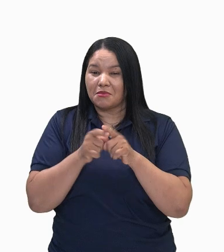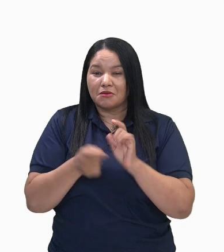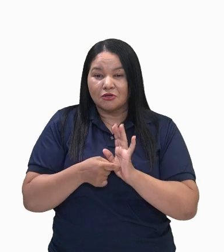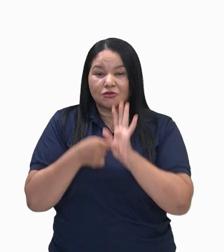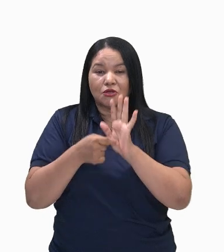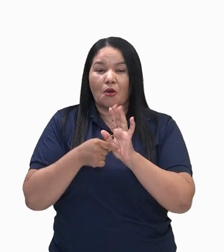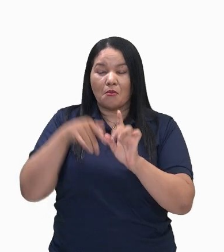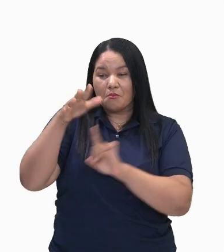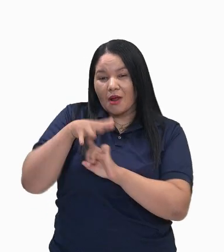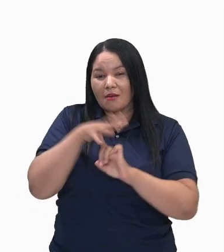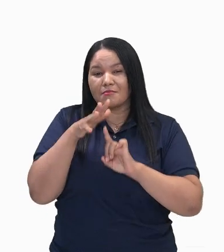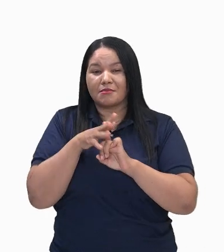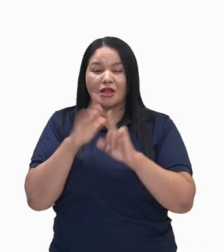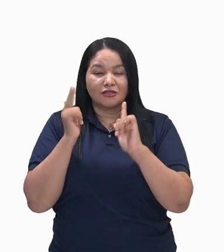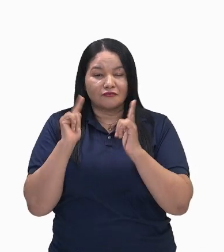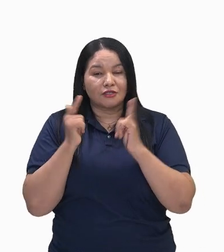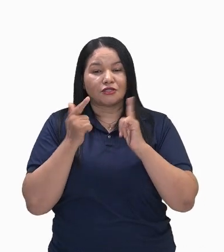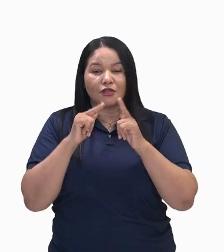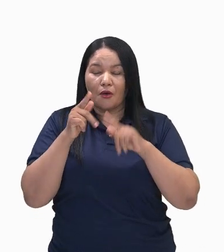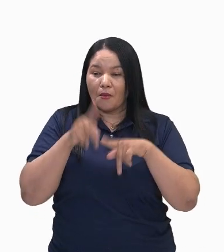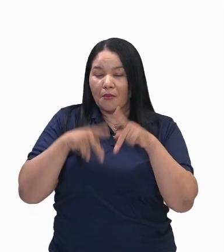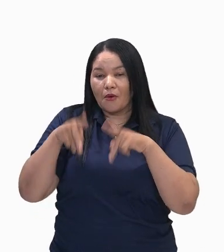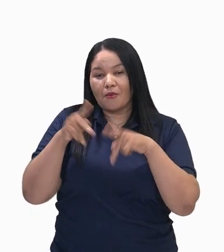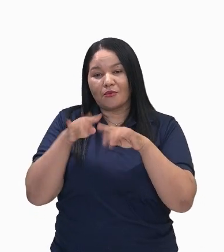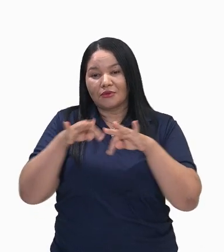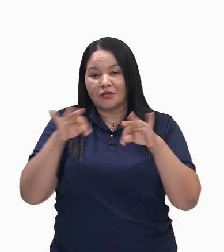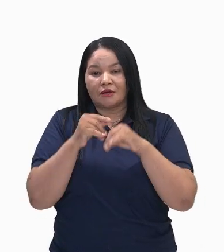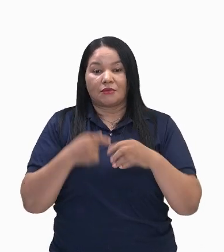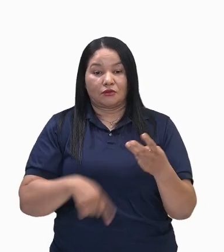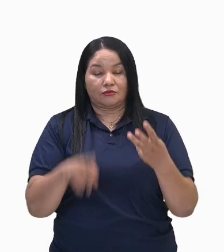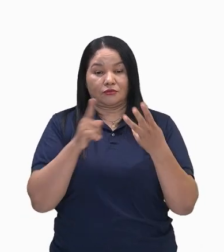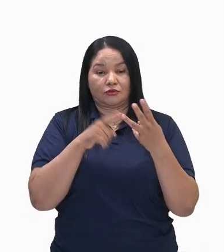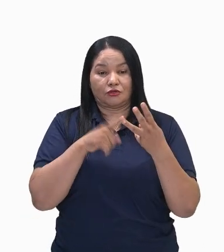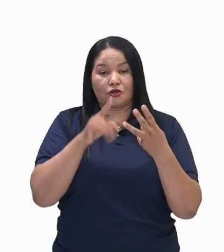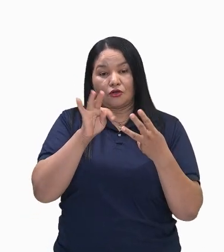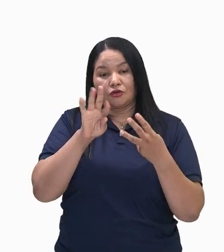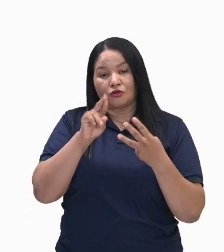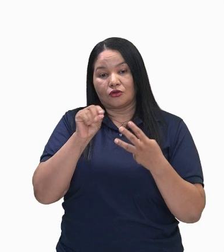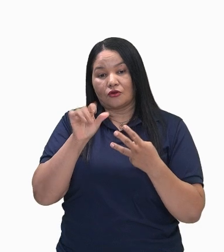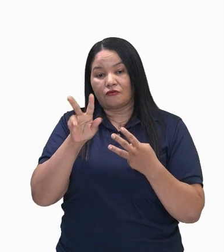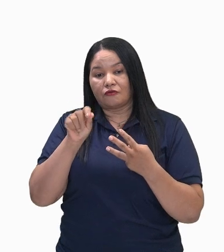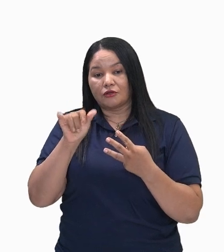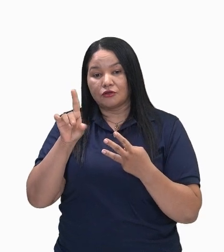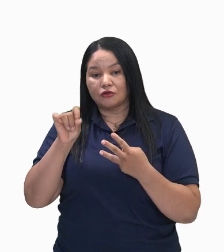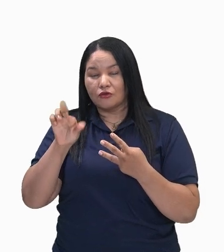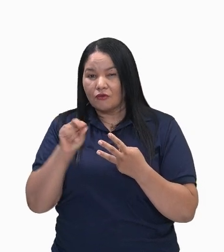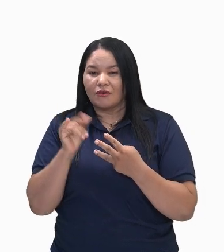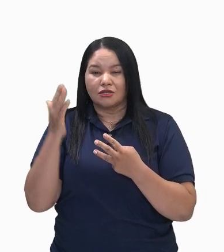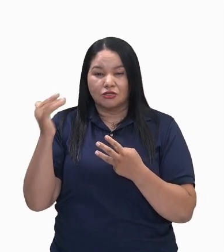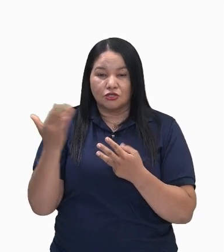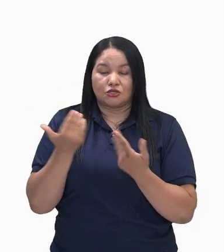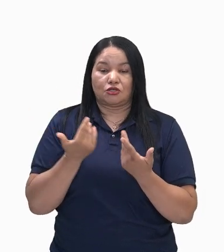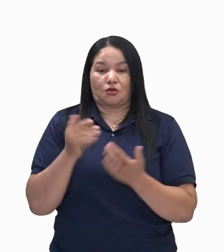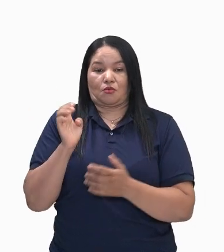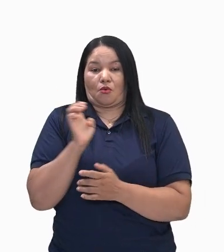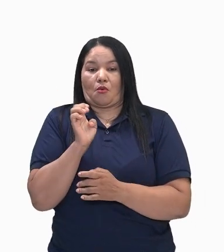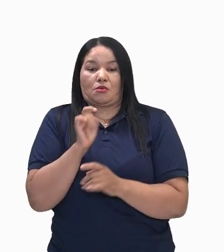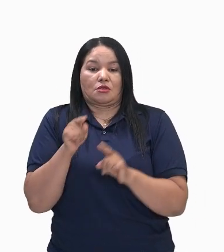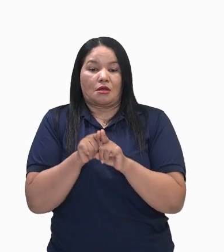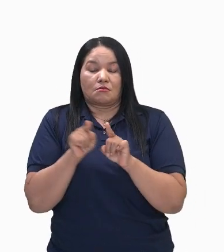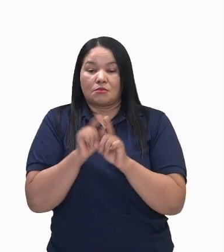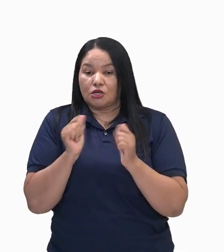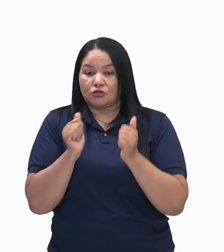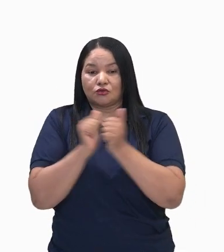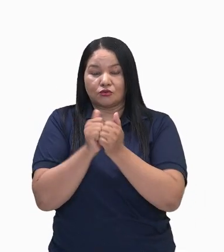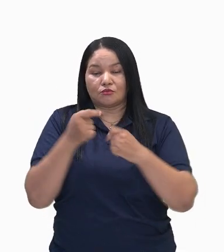praças, divertindo o público. E temos os trovadores, artistas de origem mais nobres, geralmente acompanhados